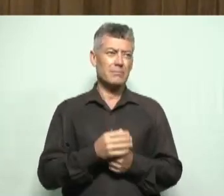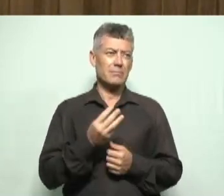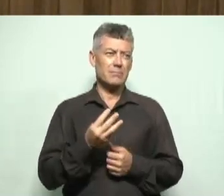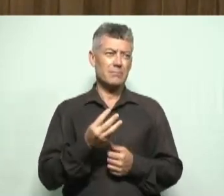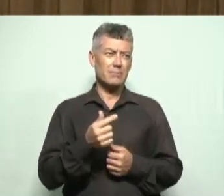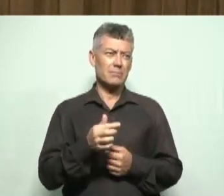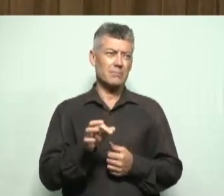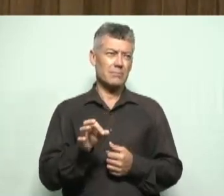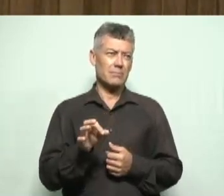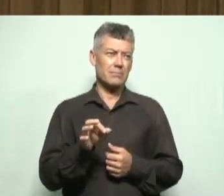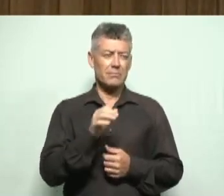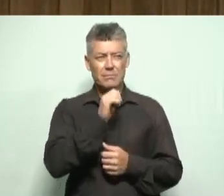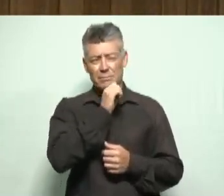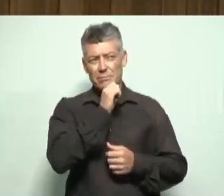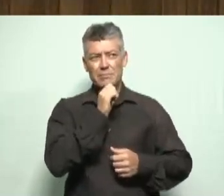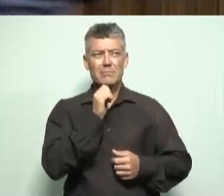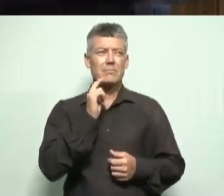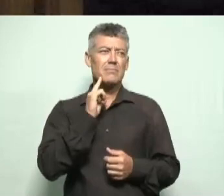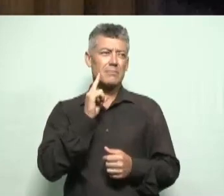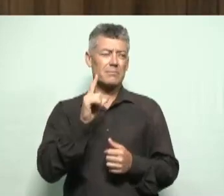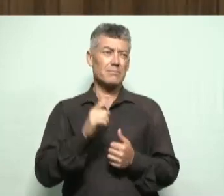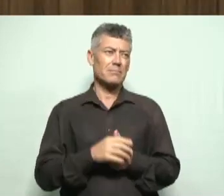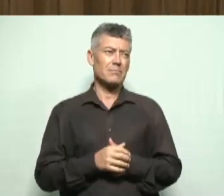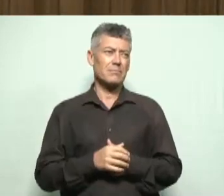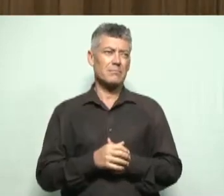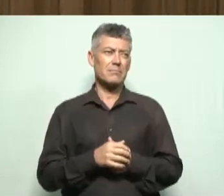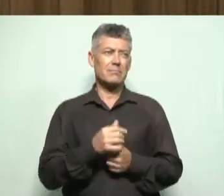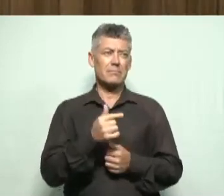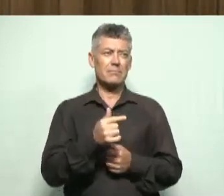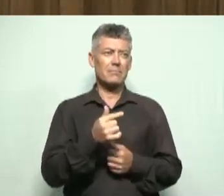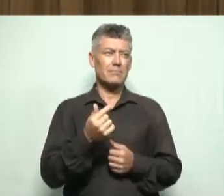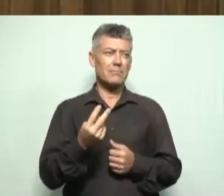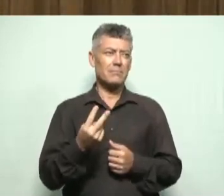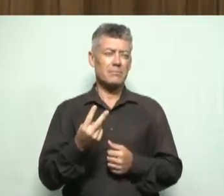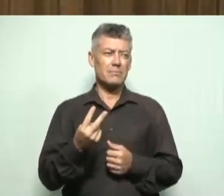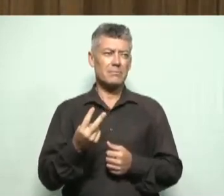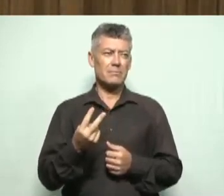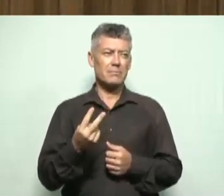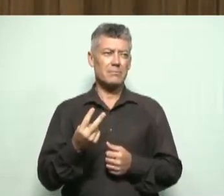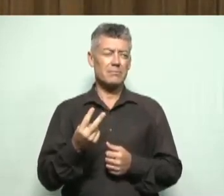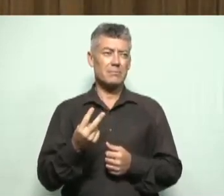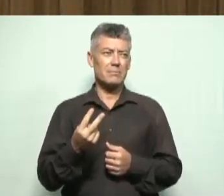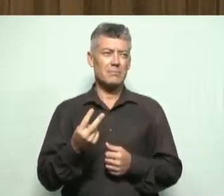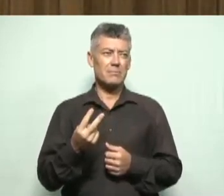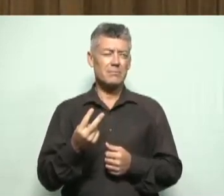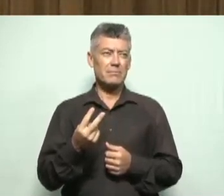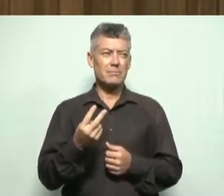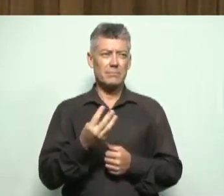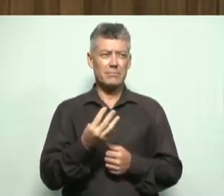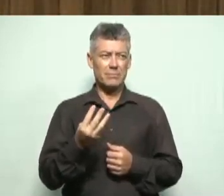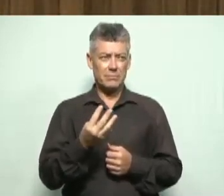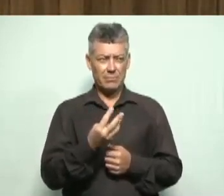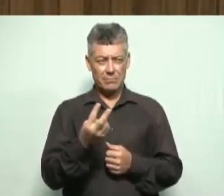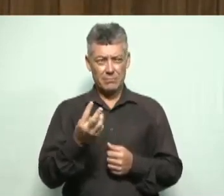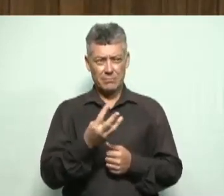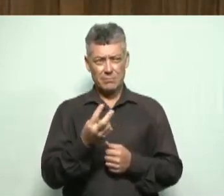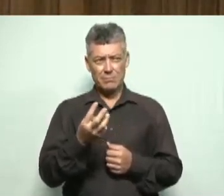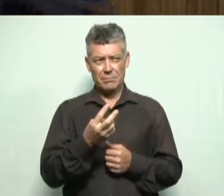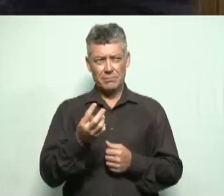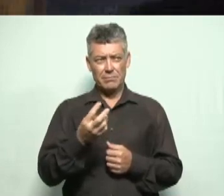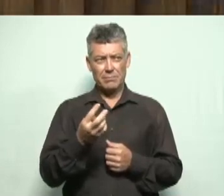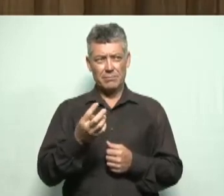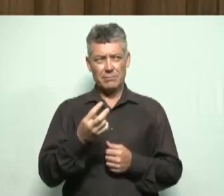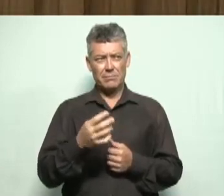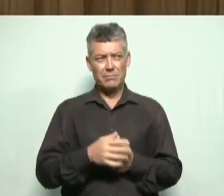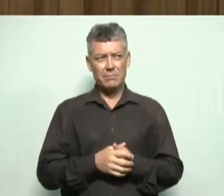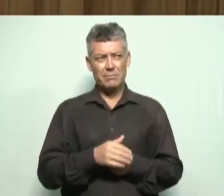1370, Anderson Lopes, 1371, Anderson Lopes, 1372, Anderson Lopes, 32, moção